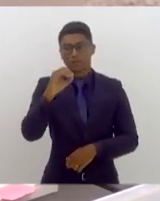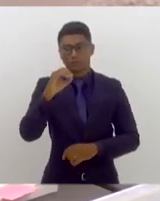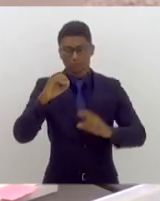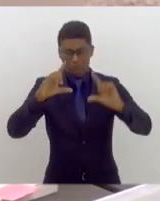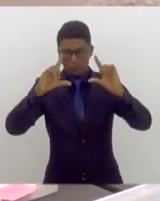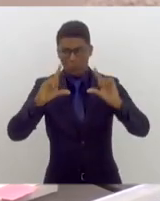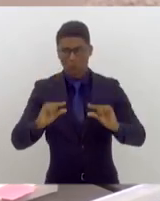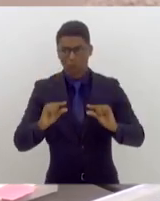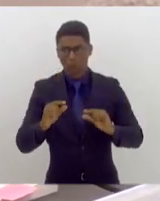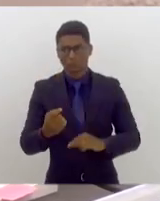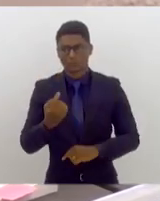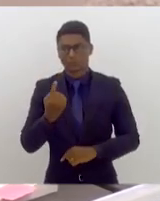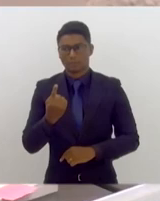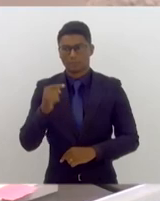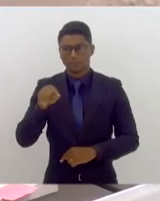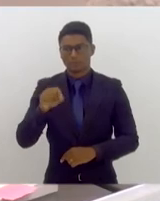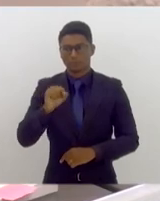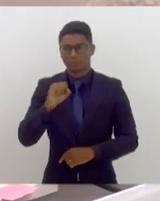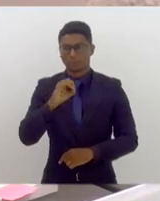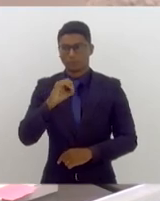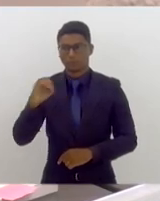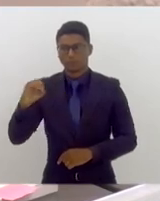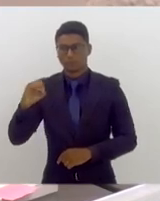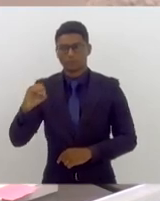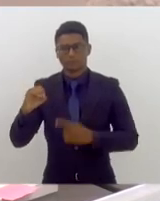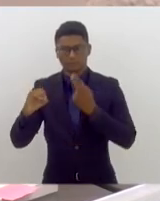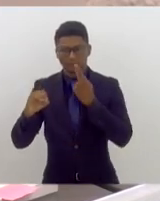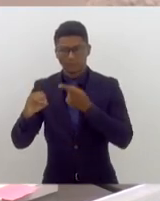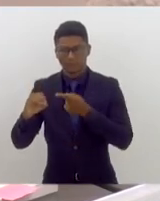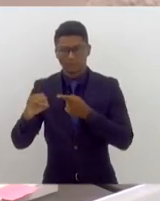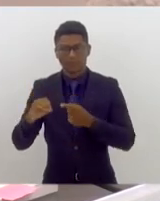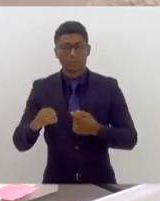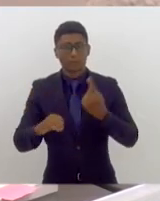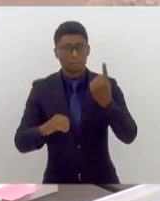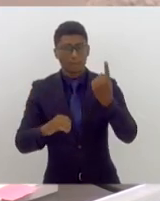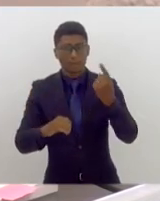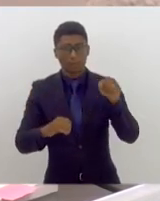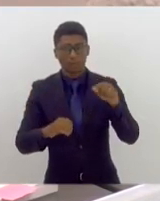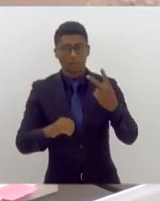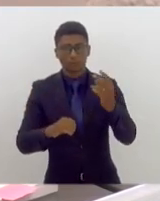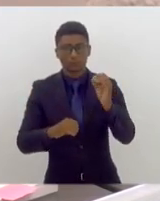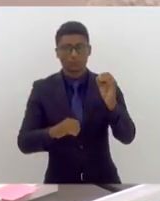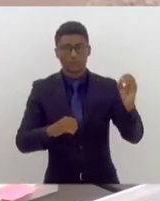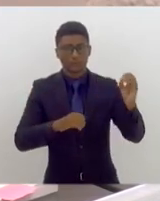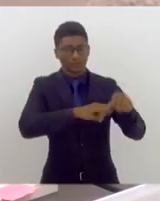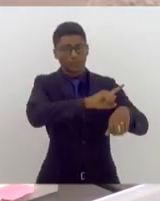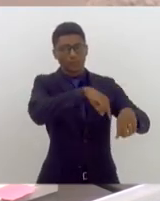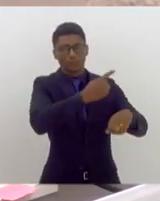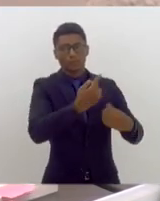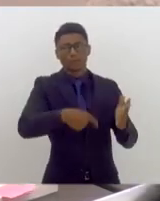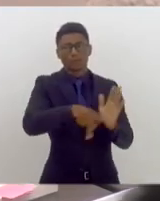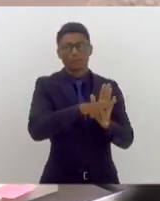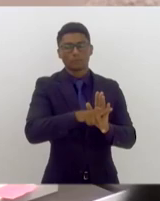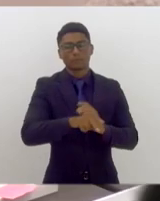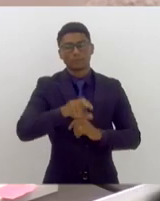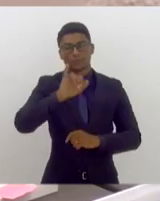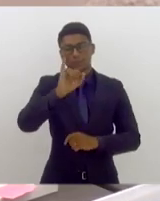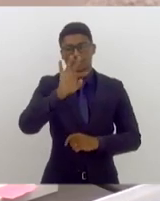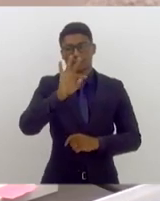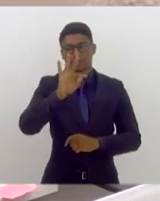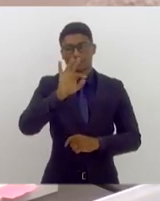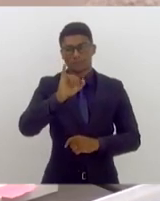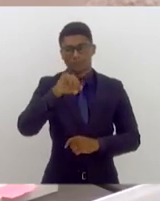horas, alegando que as outras 1.200 horas serão dos itinerários que os estudantes terão